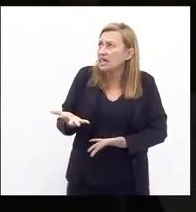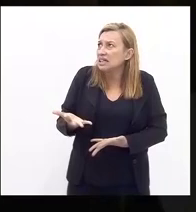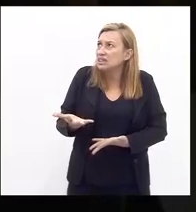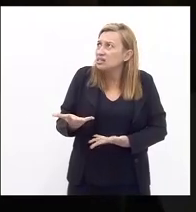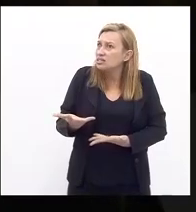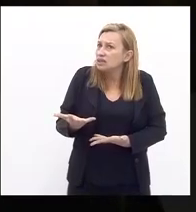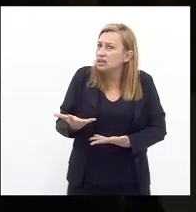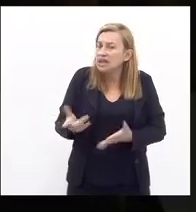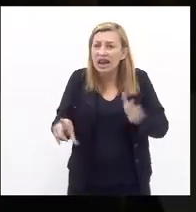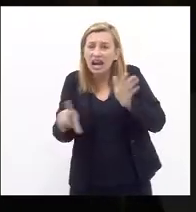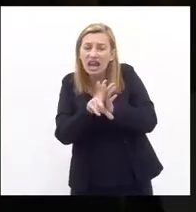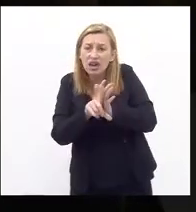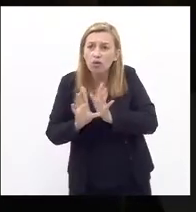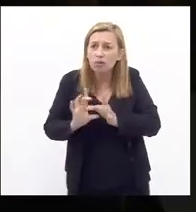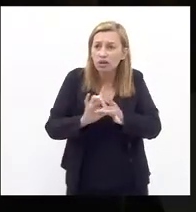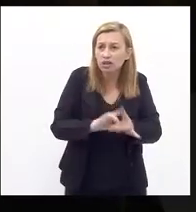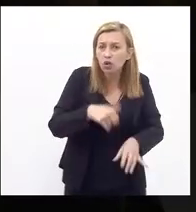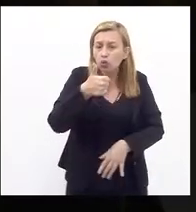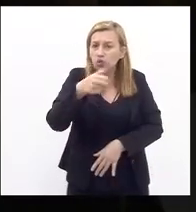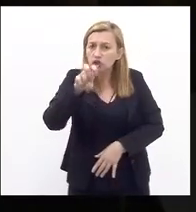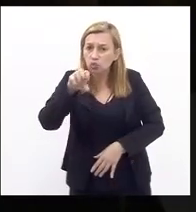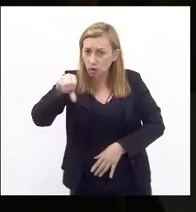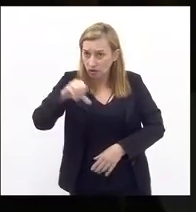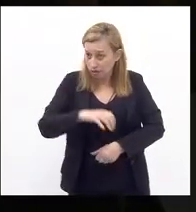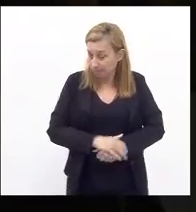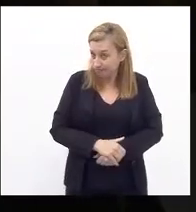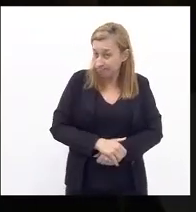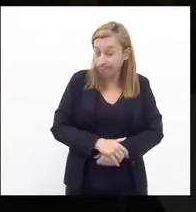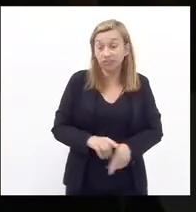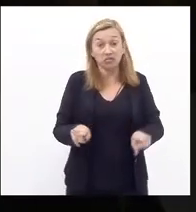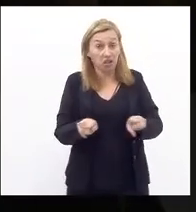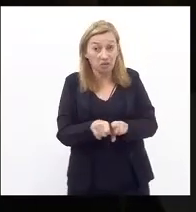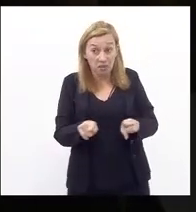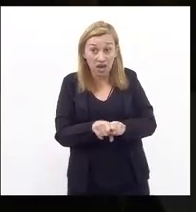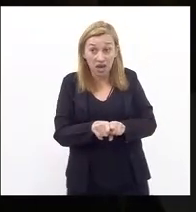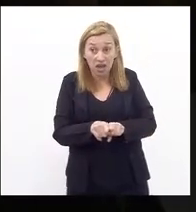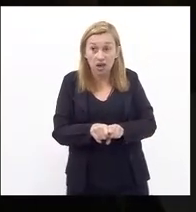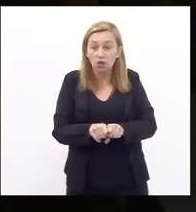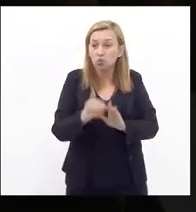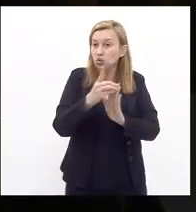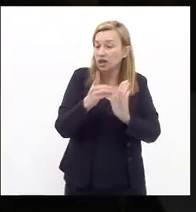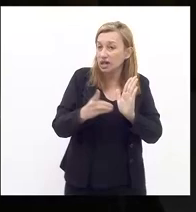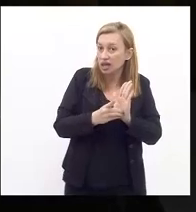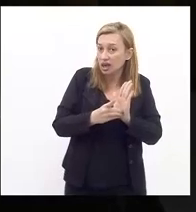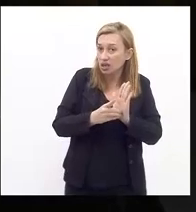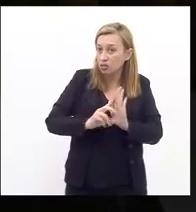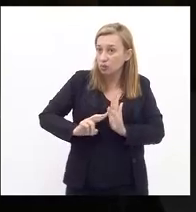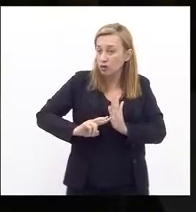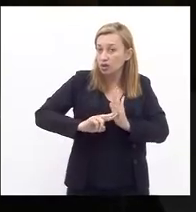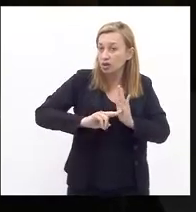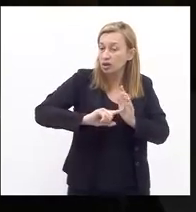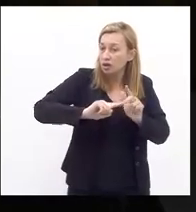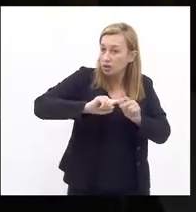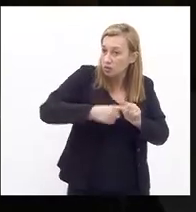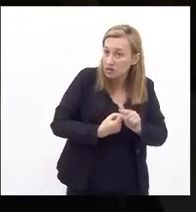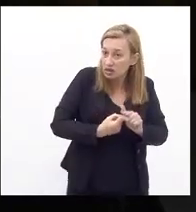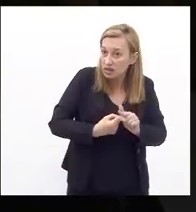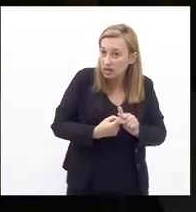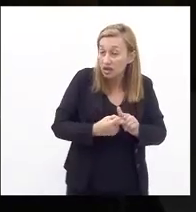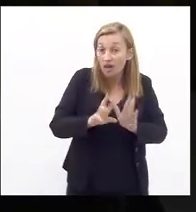na lei complementar os 59 nem no Decreto que a regulamenta